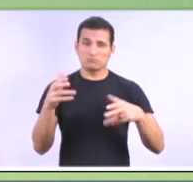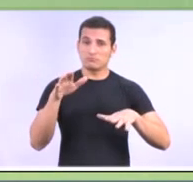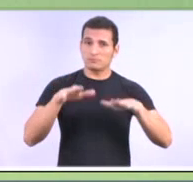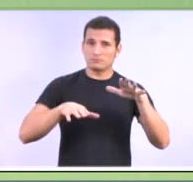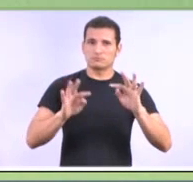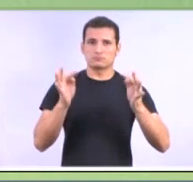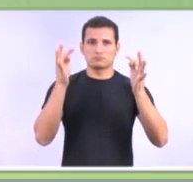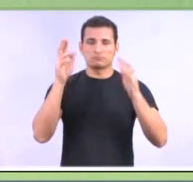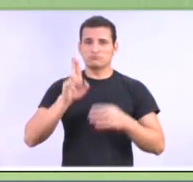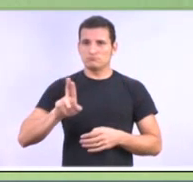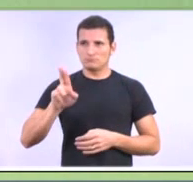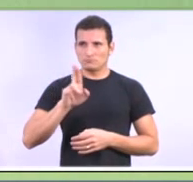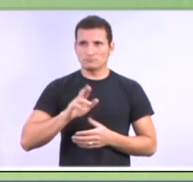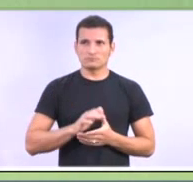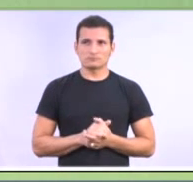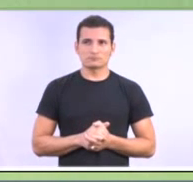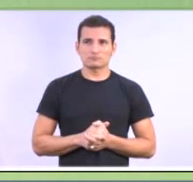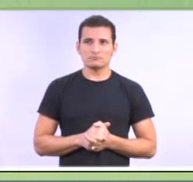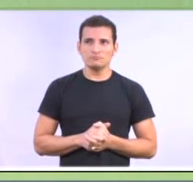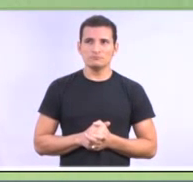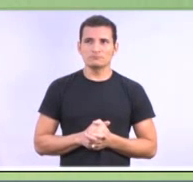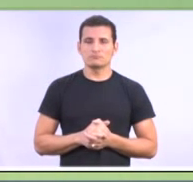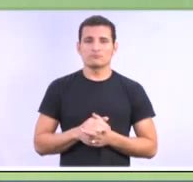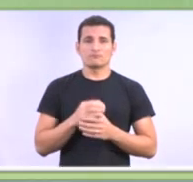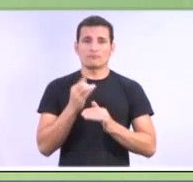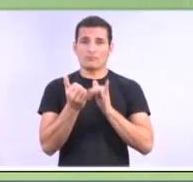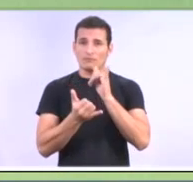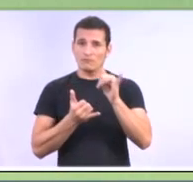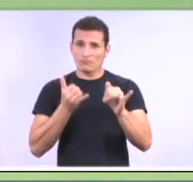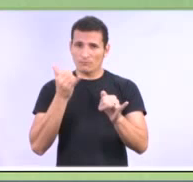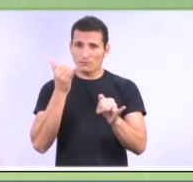correto? A largura de banda é limitada por cada